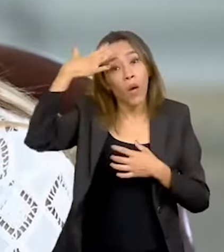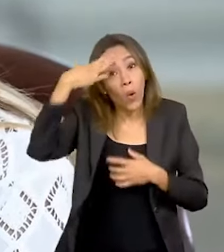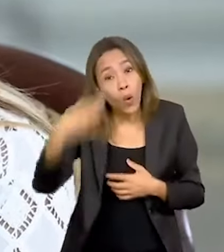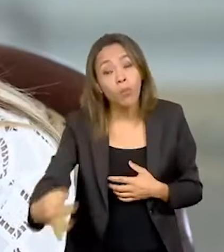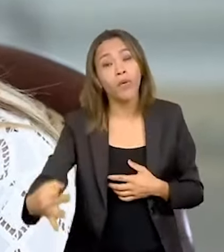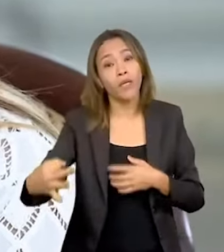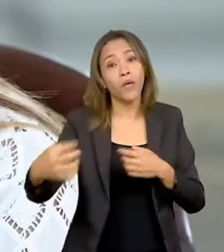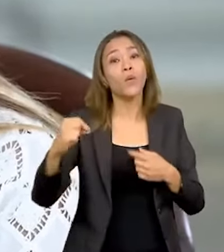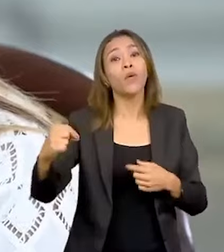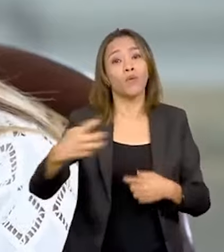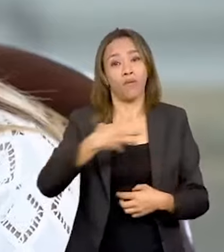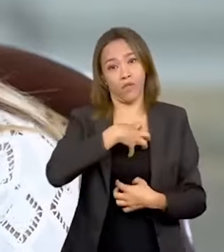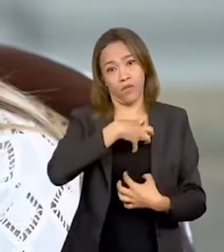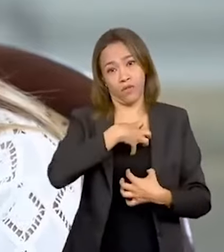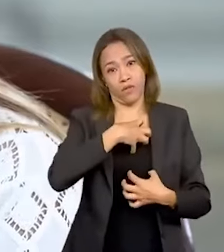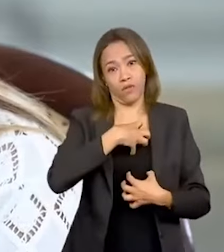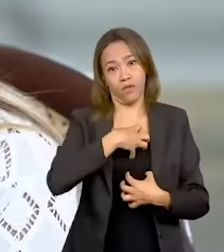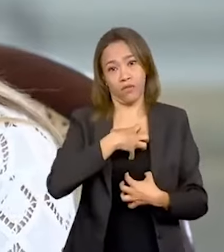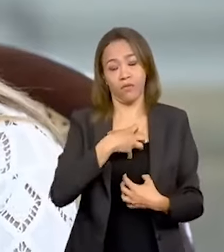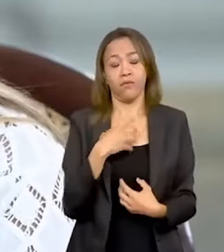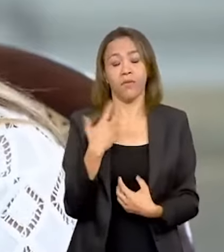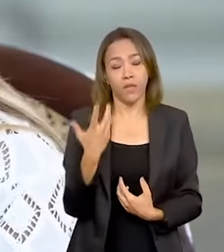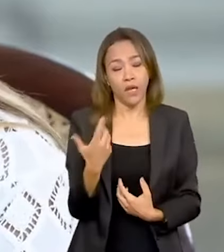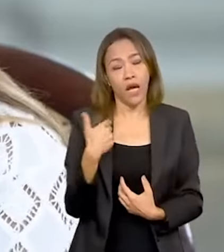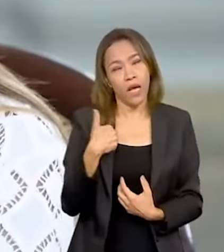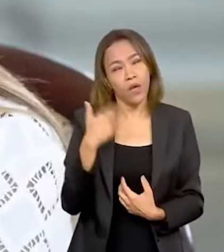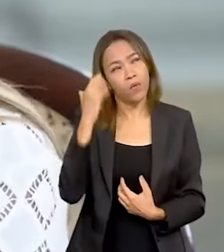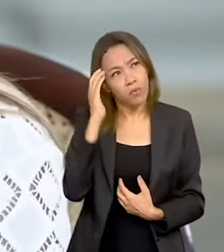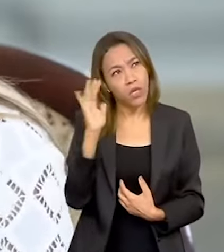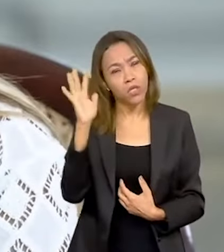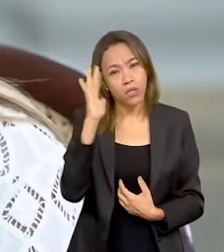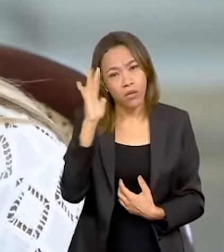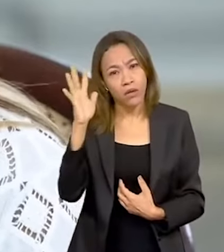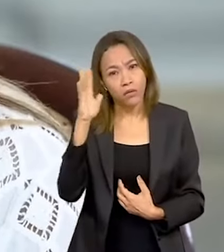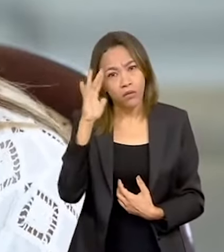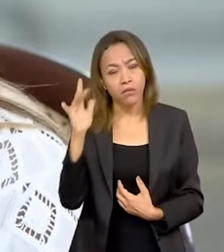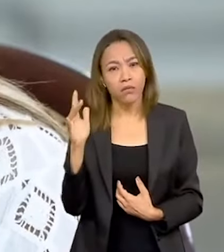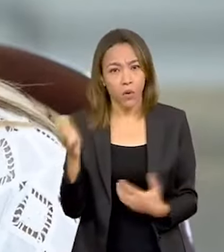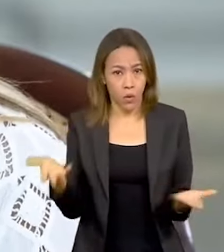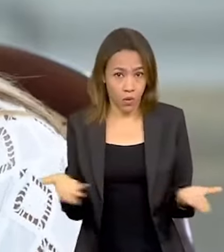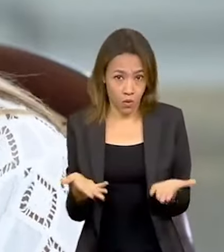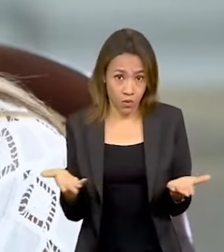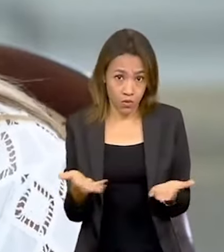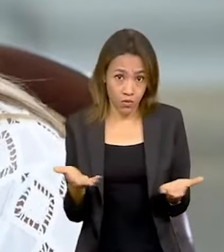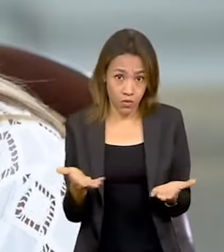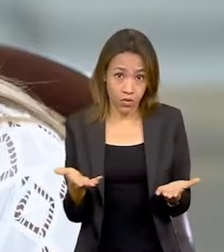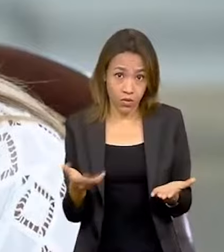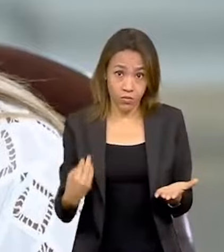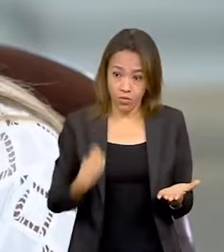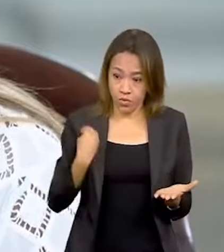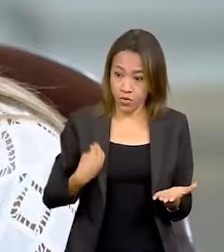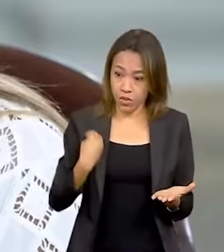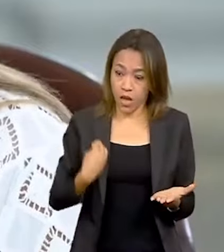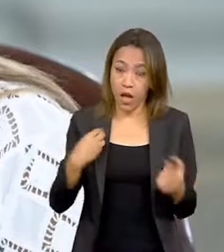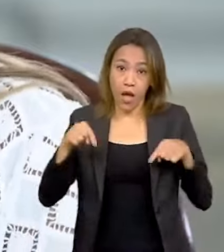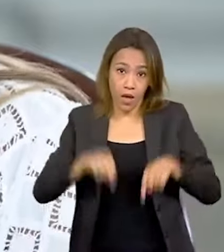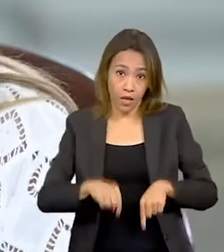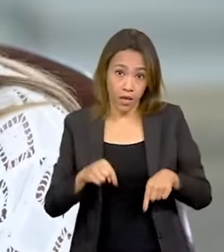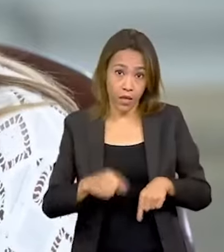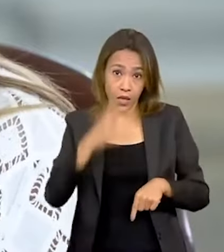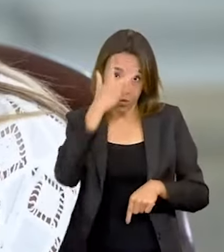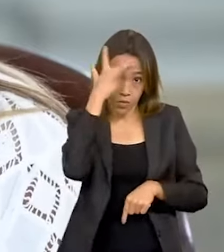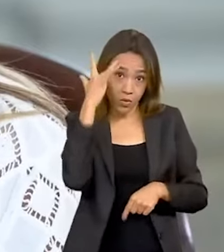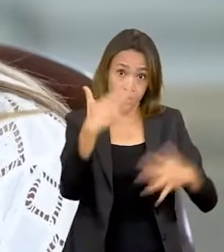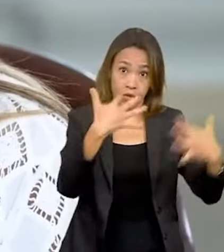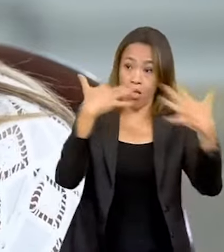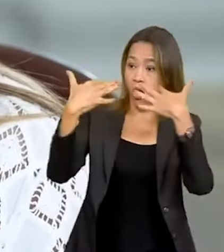entendeu então e eu fico imaginando eu que né hoje por conta de tá nesse lugar que eu tô sou uma pessoa pública foi